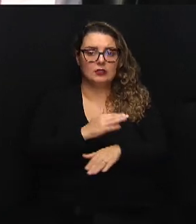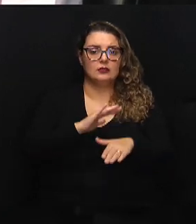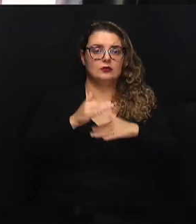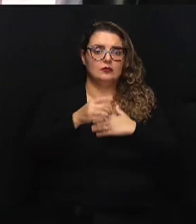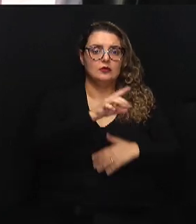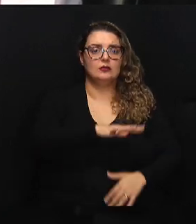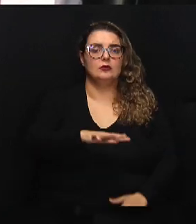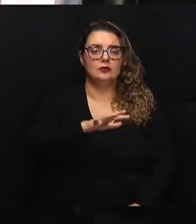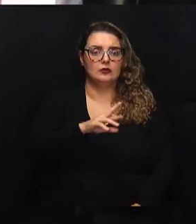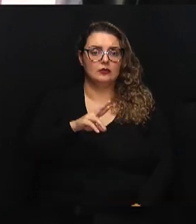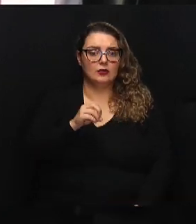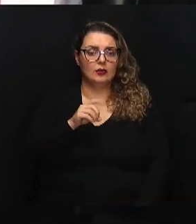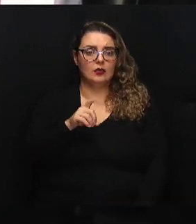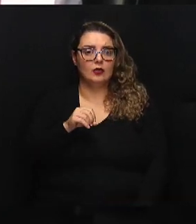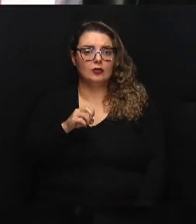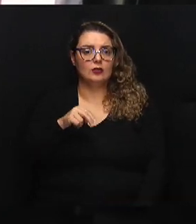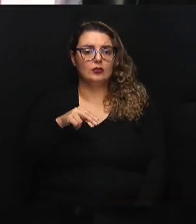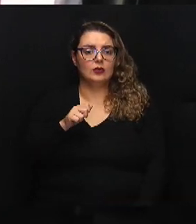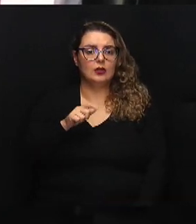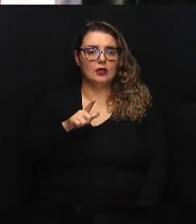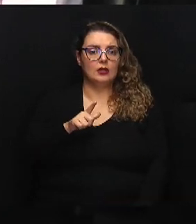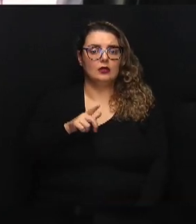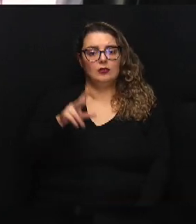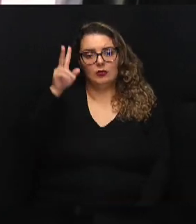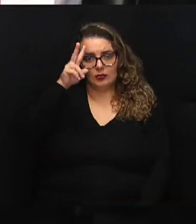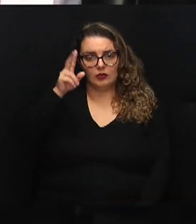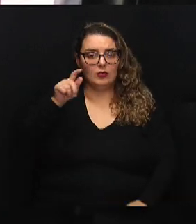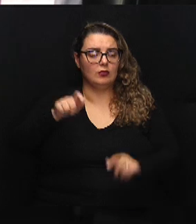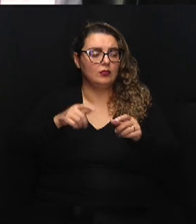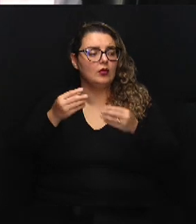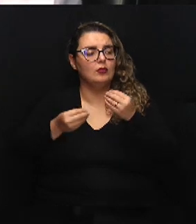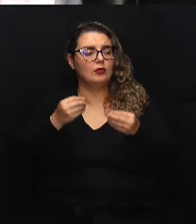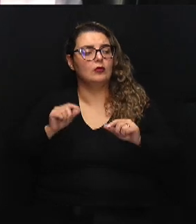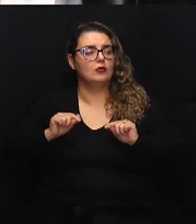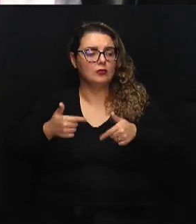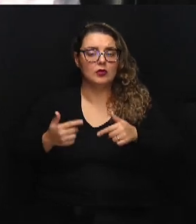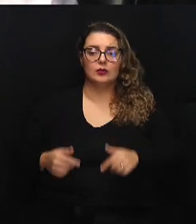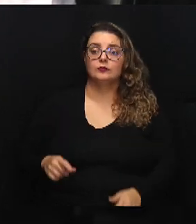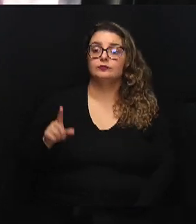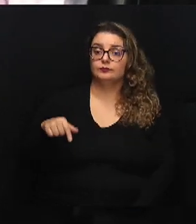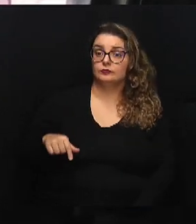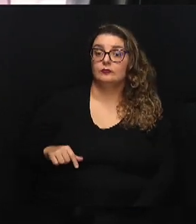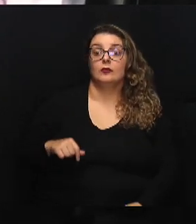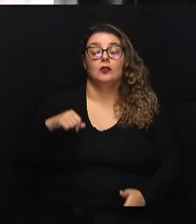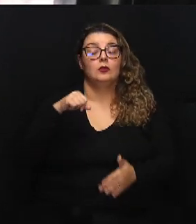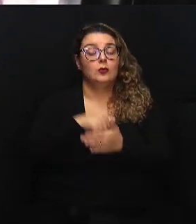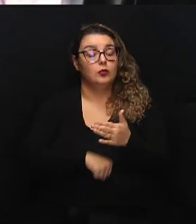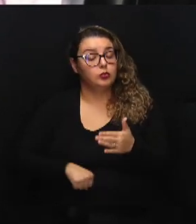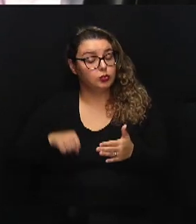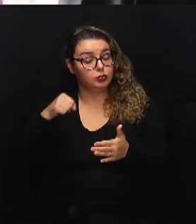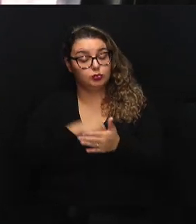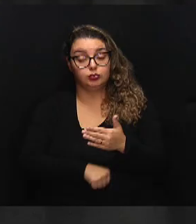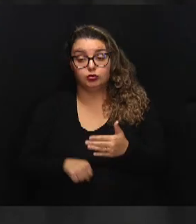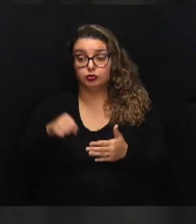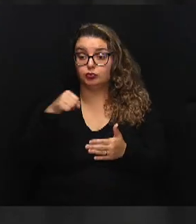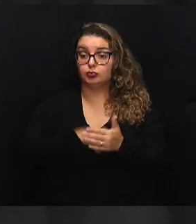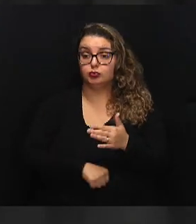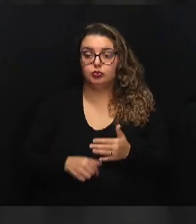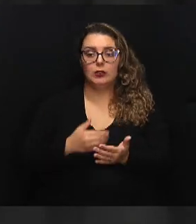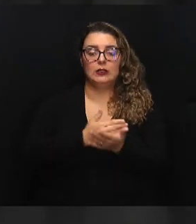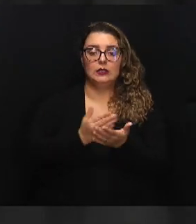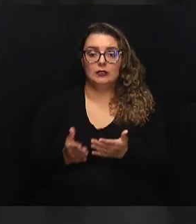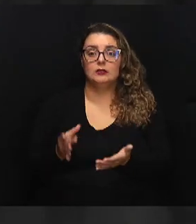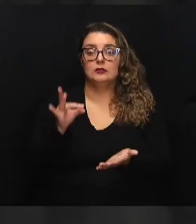tem a questão do Rodoanel ali. Vamos lembrar o pessoal como que foi essa luta? Isso foi uma luta nossa, né, que nós iniciamos,